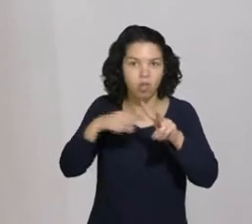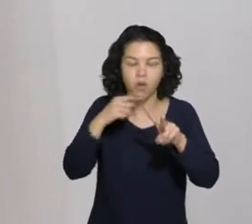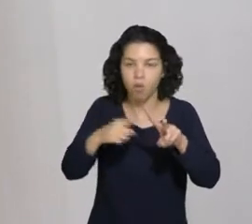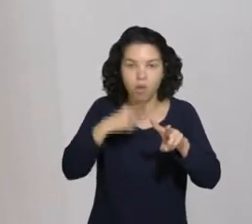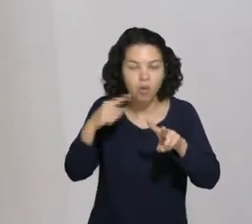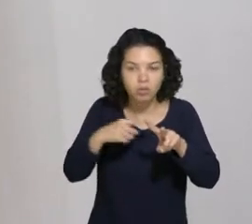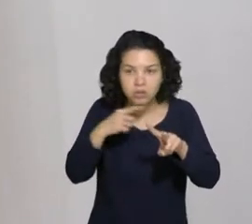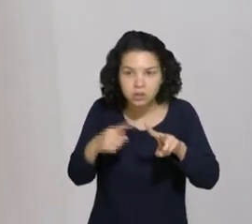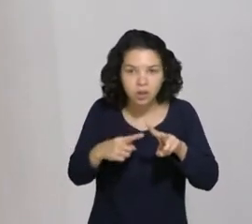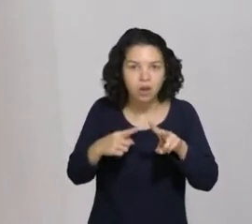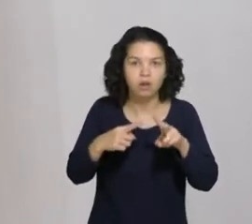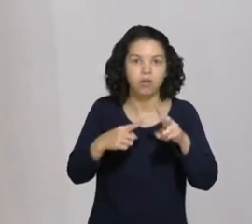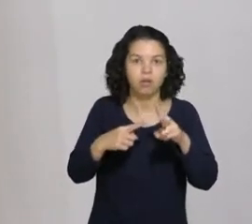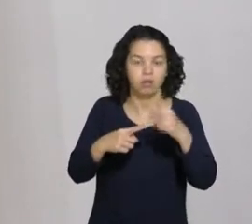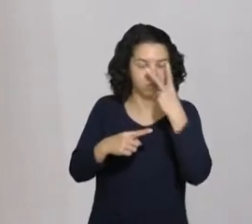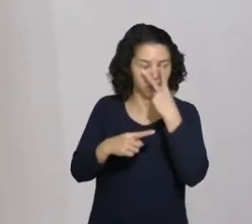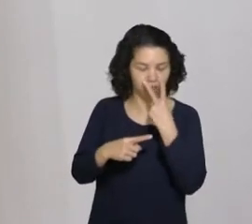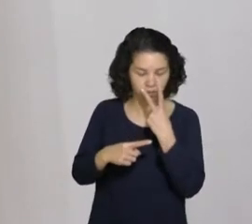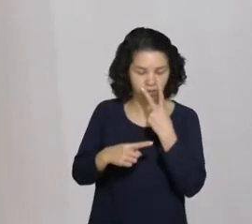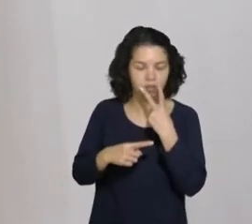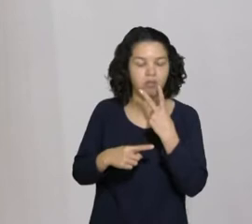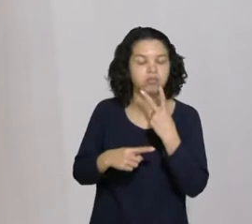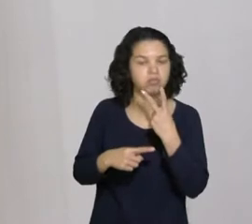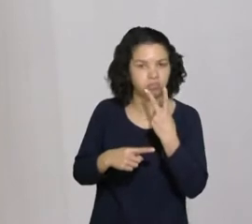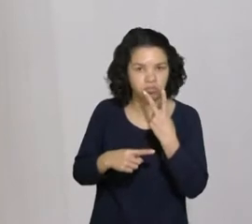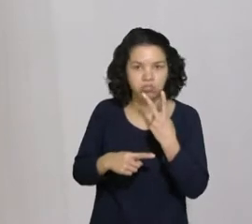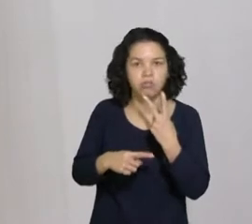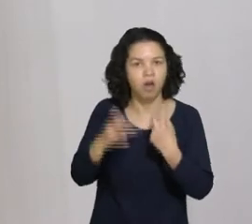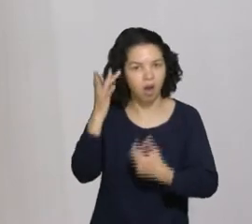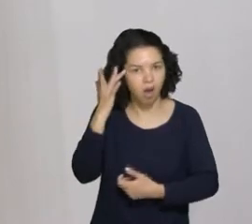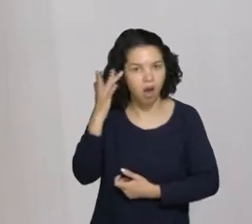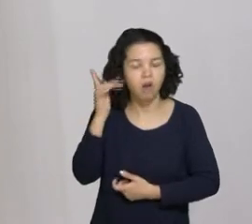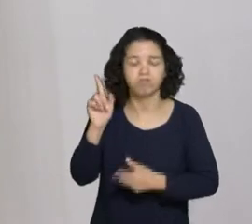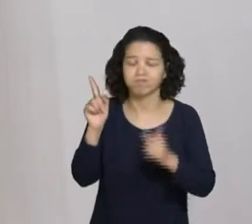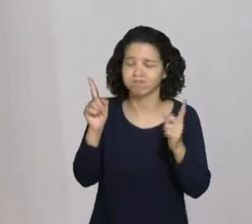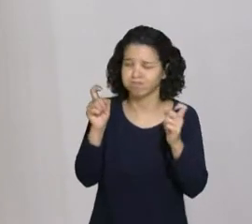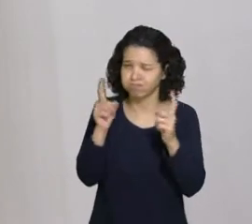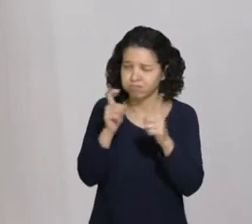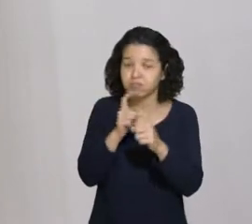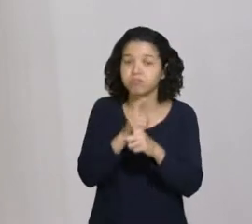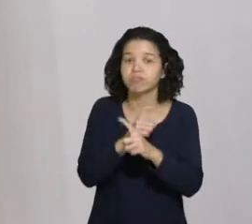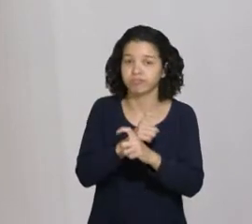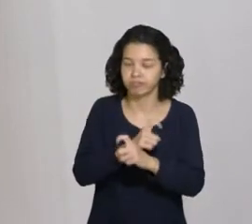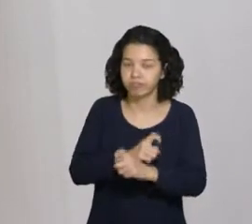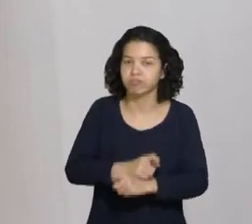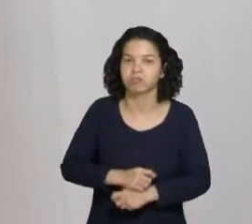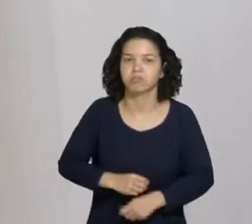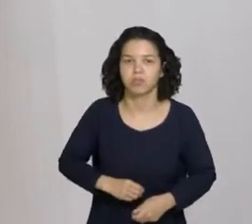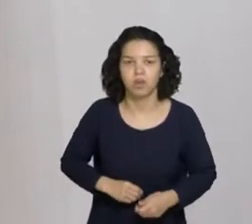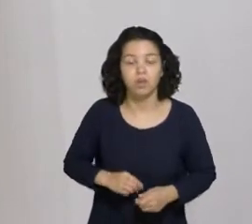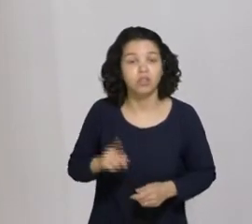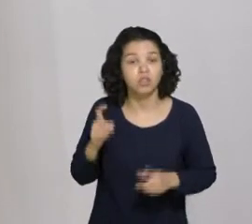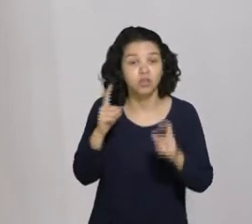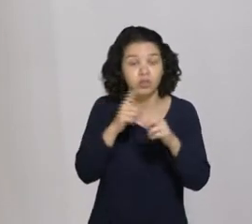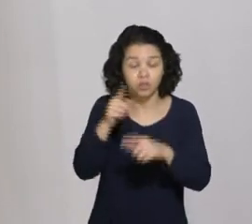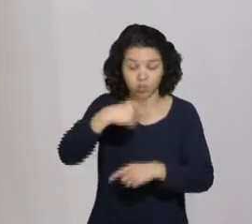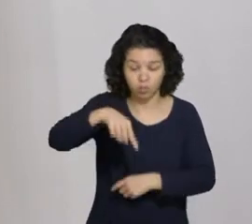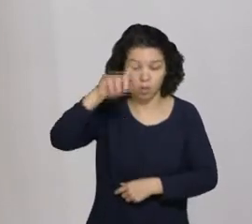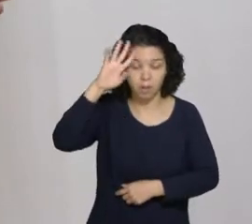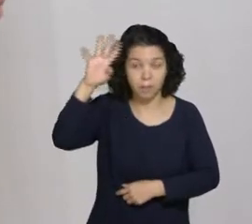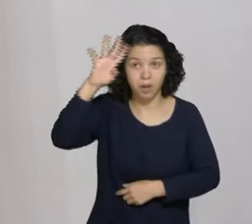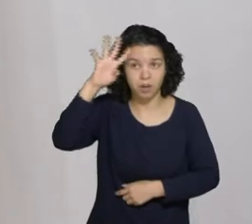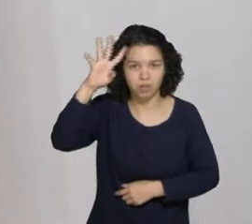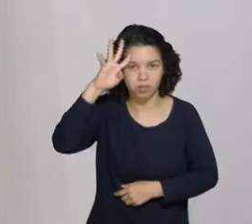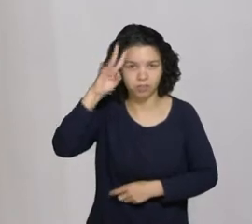algo muito extremamente difícil para quem passa é difícil até de imaginar